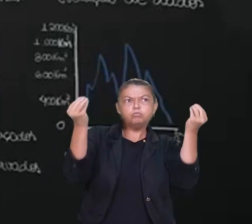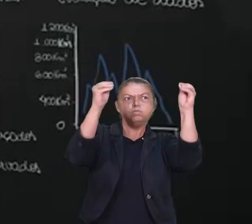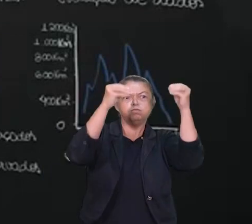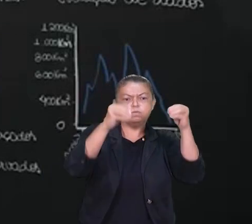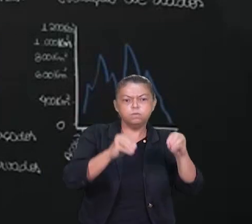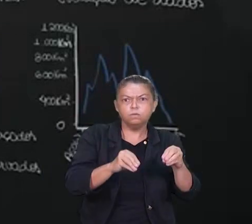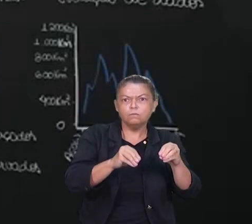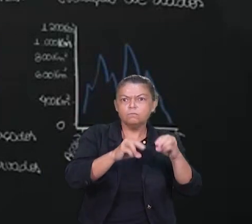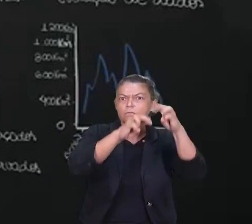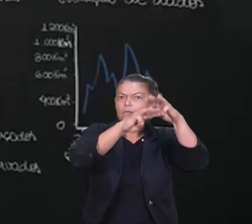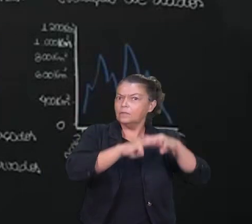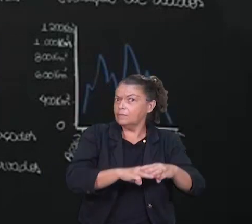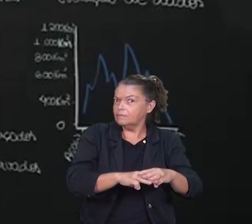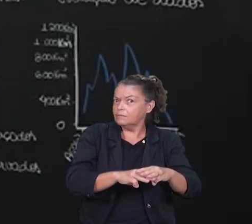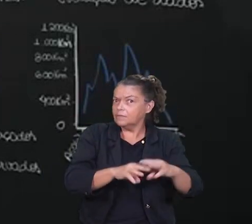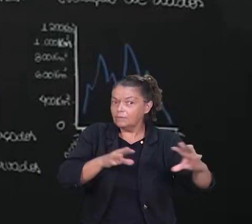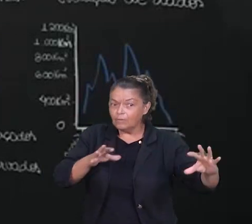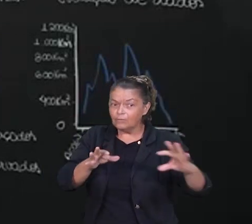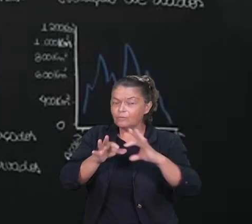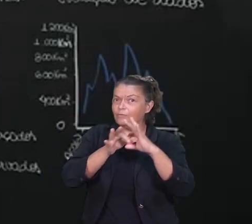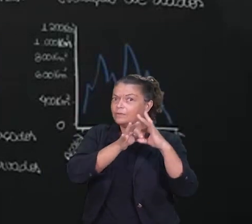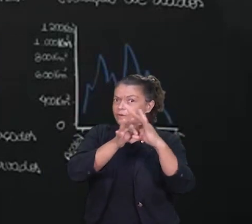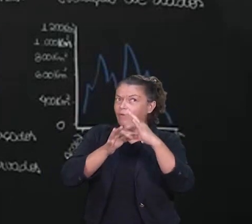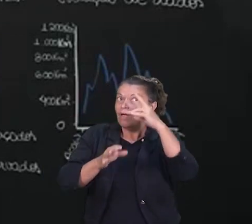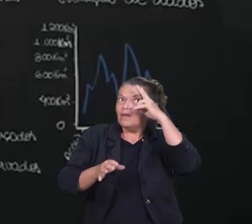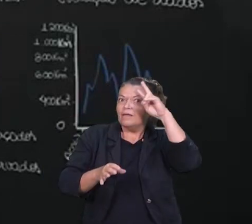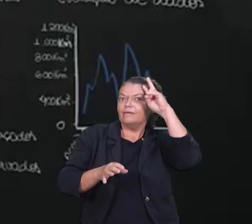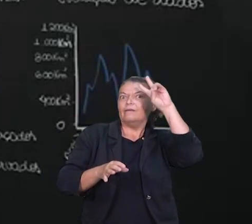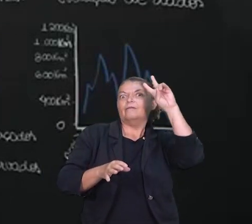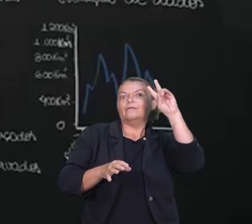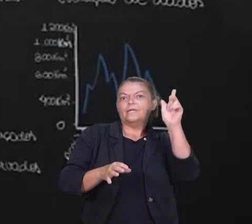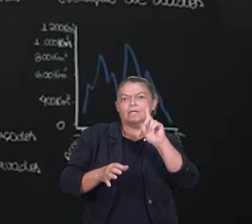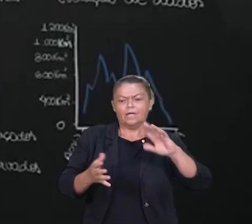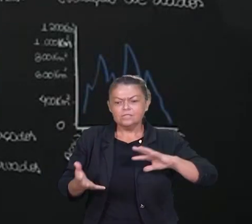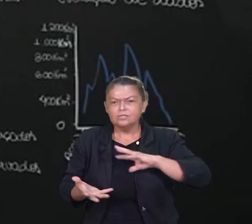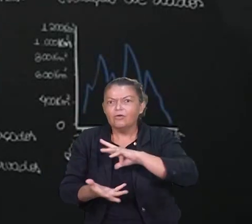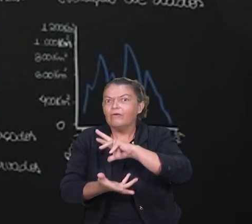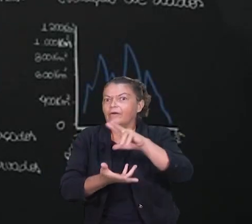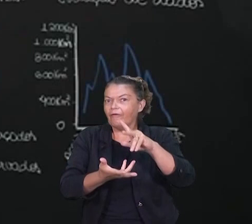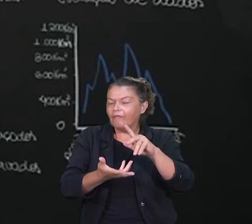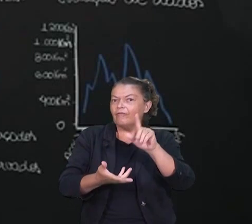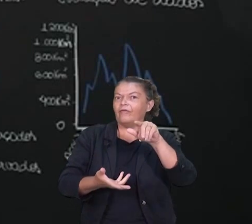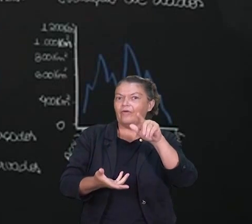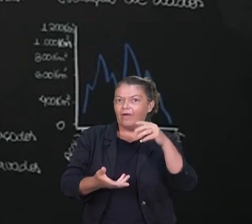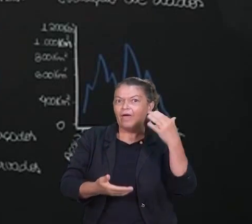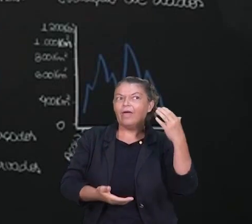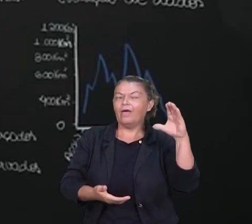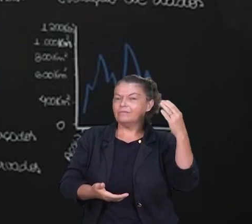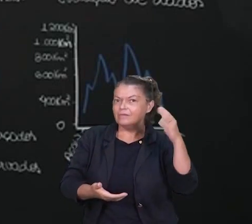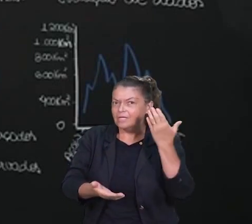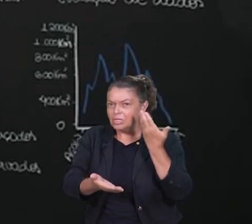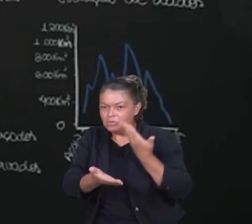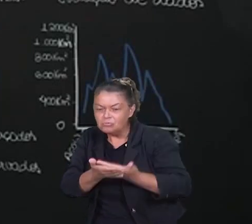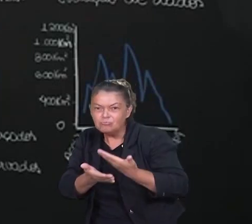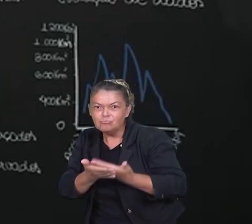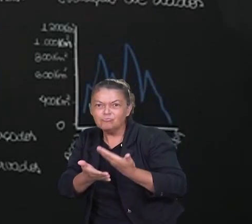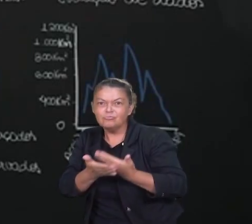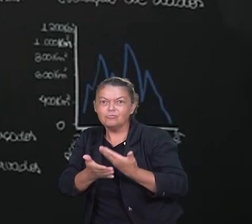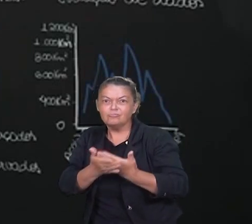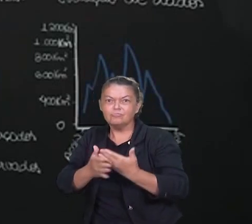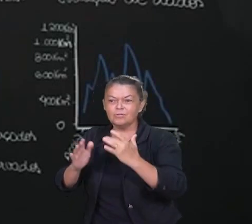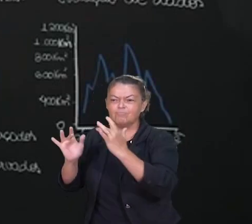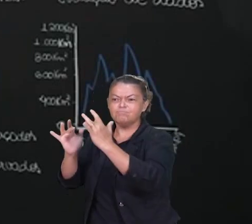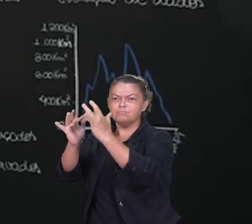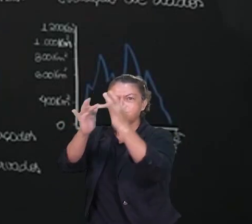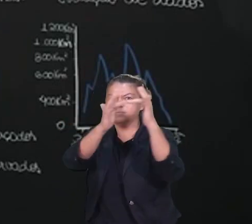união de todas essas ciências. Lembra que a geografia é isso, gente, a ciência que vai fazer a conexão de todas as outras.